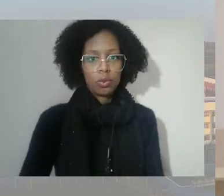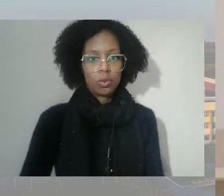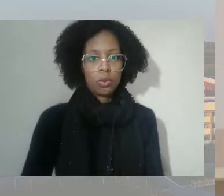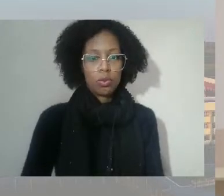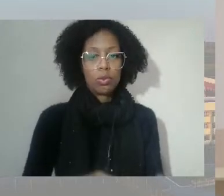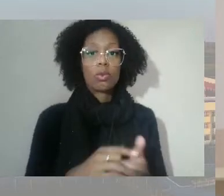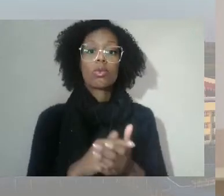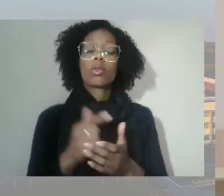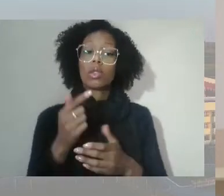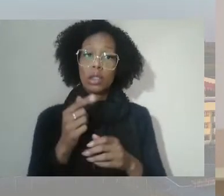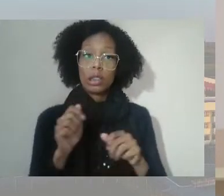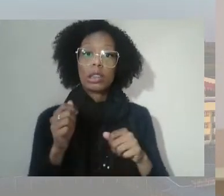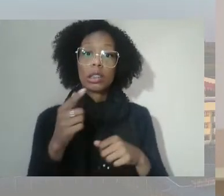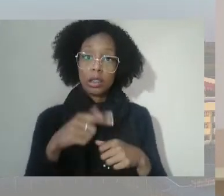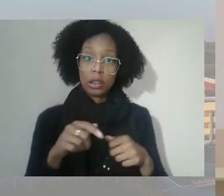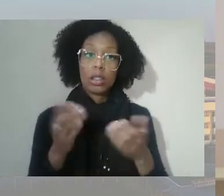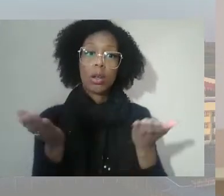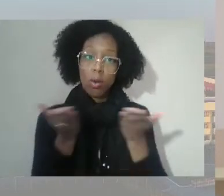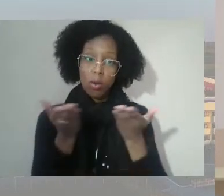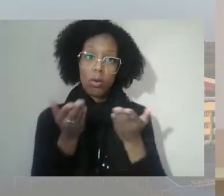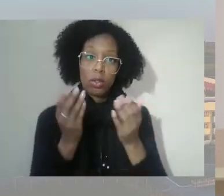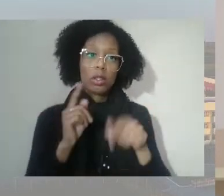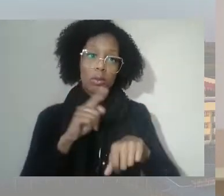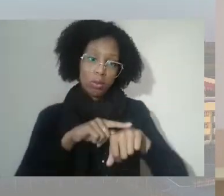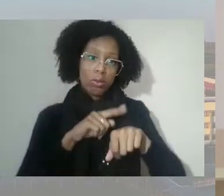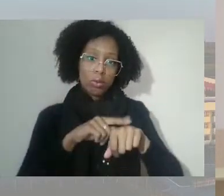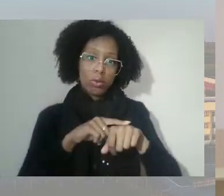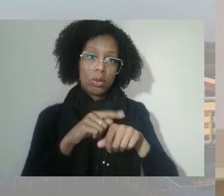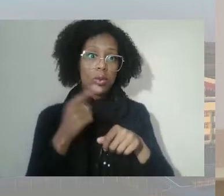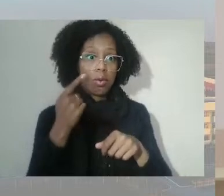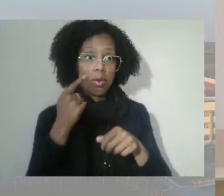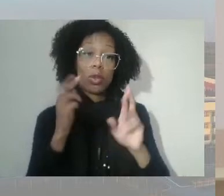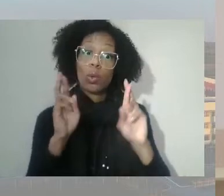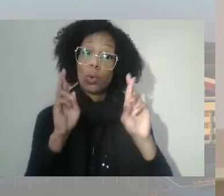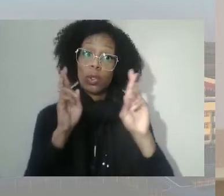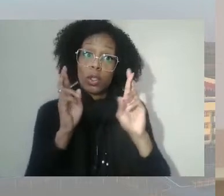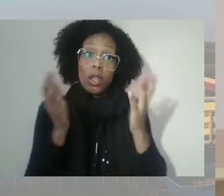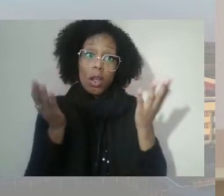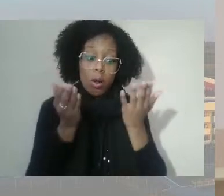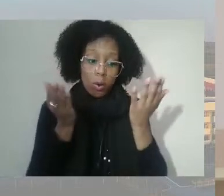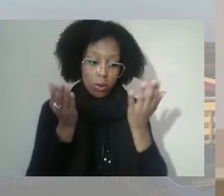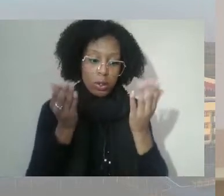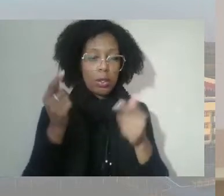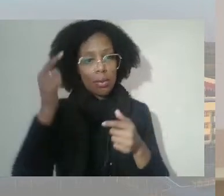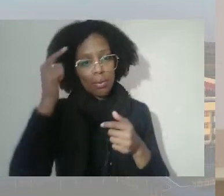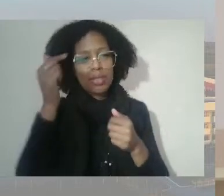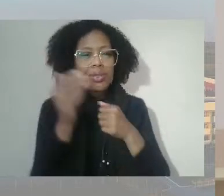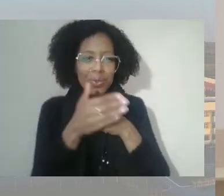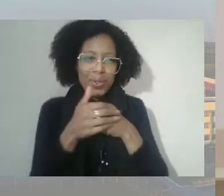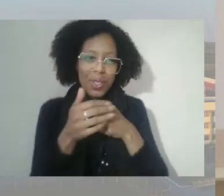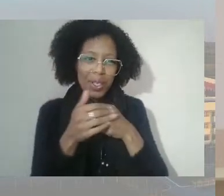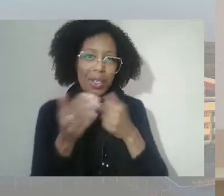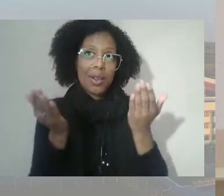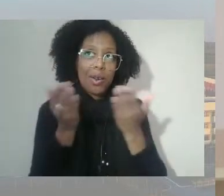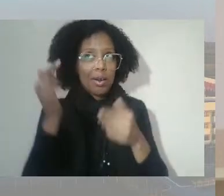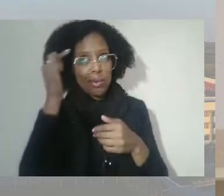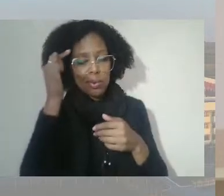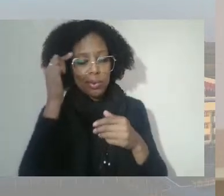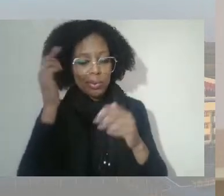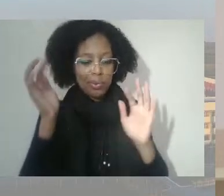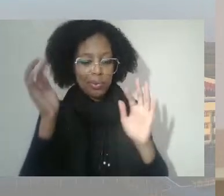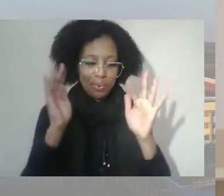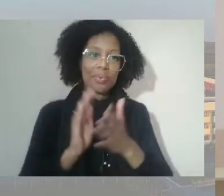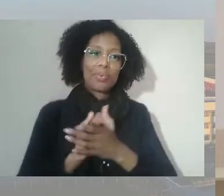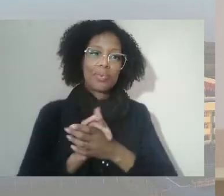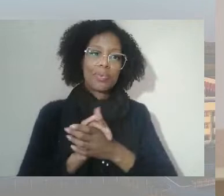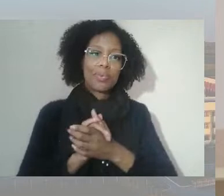Isso, fica sem paridade nesse momento. Vamos torcer que alguém pense com carinho na possibilidade.